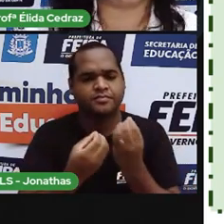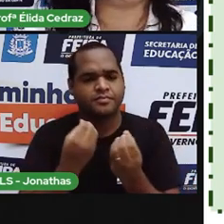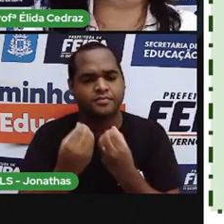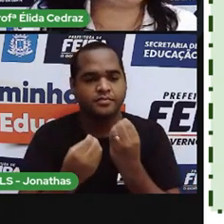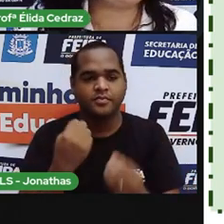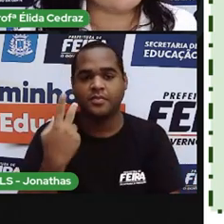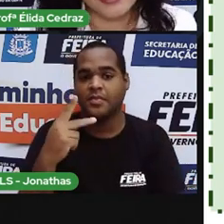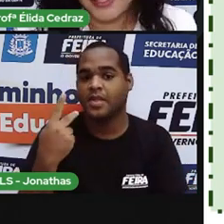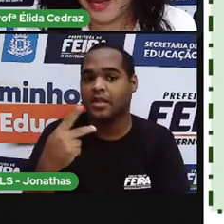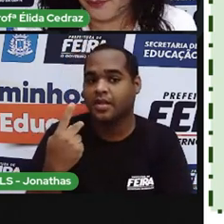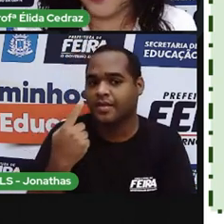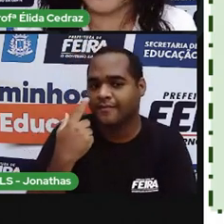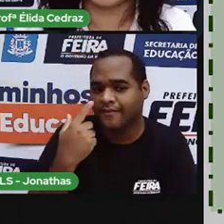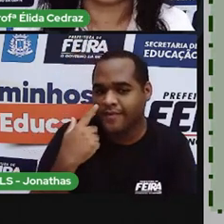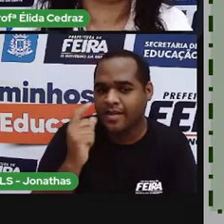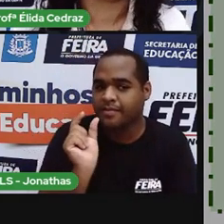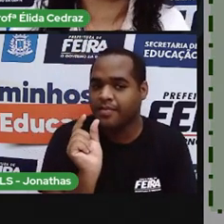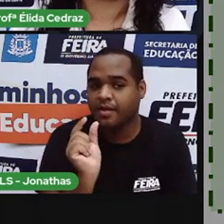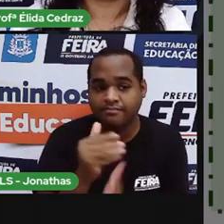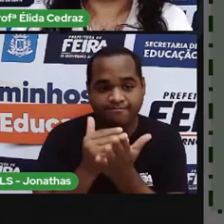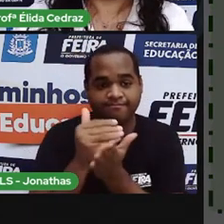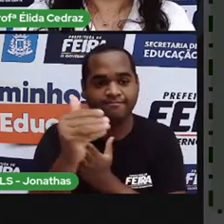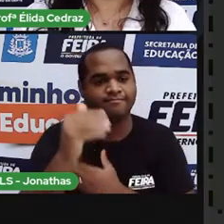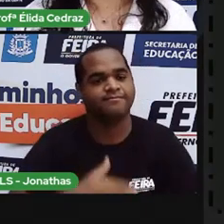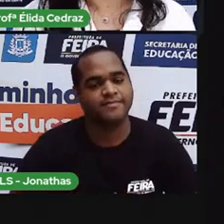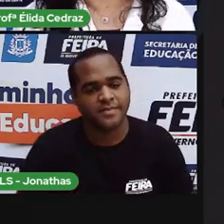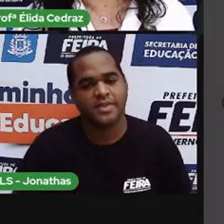sílaba inicial.